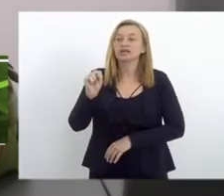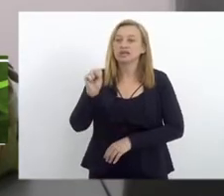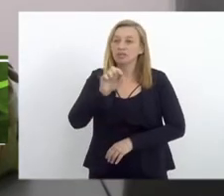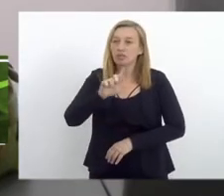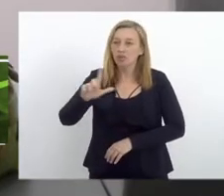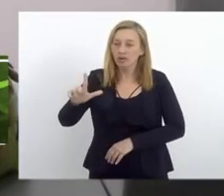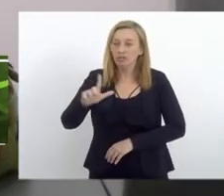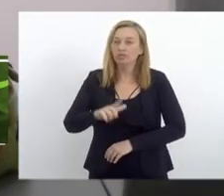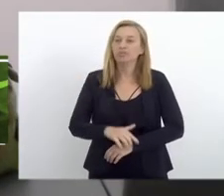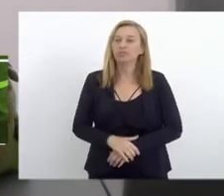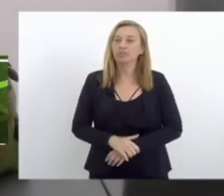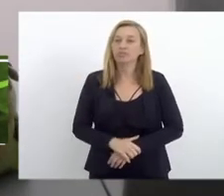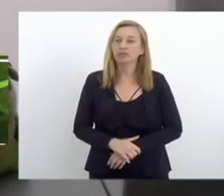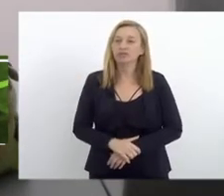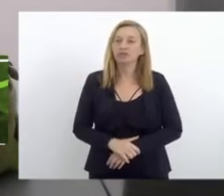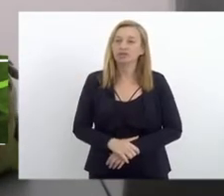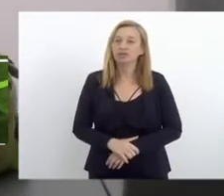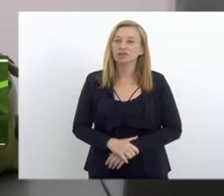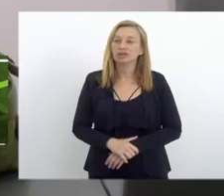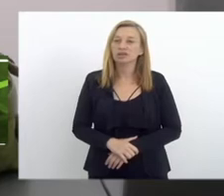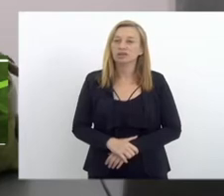Ferraz.